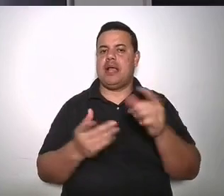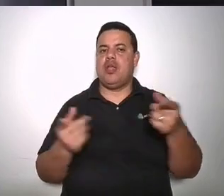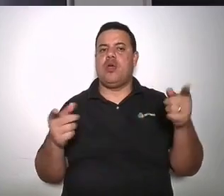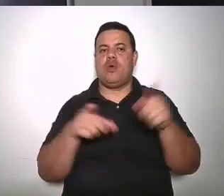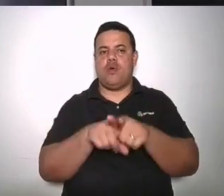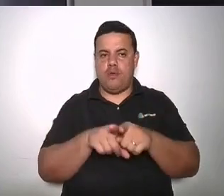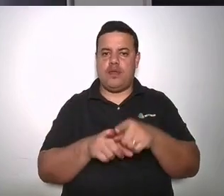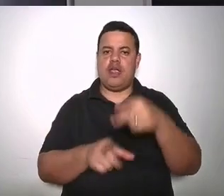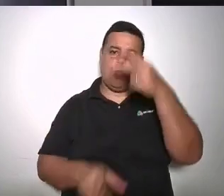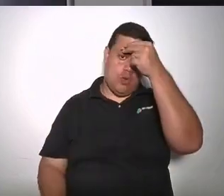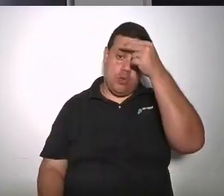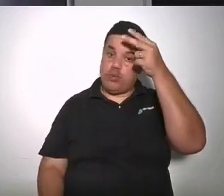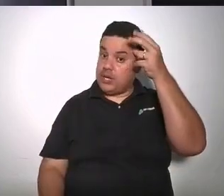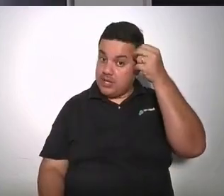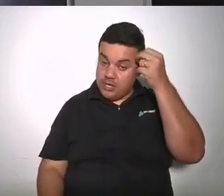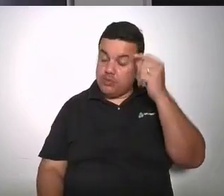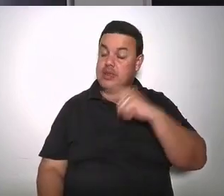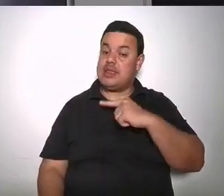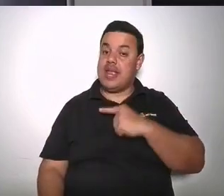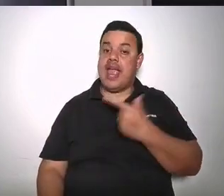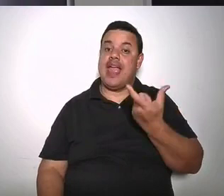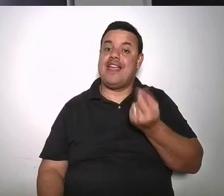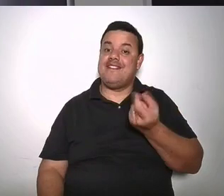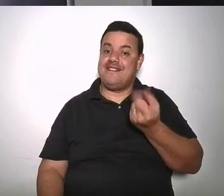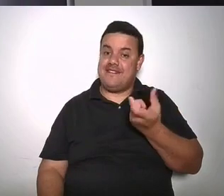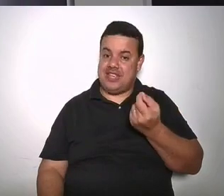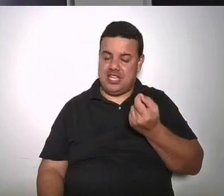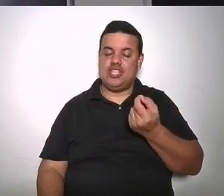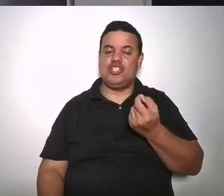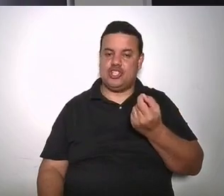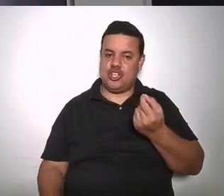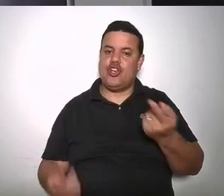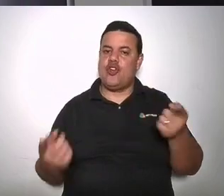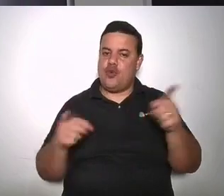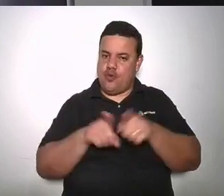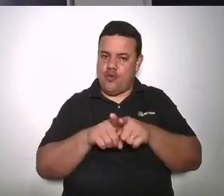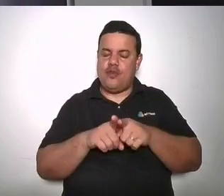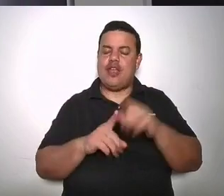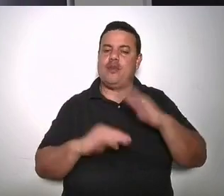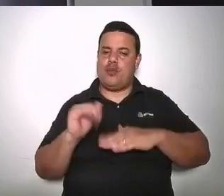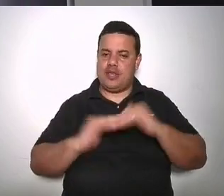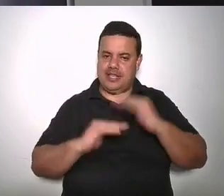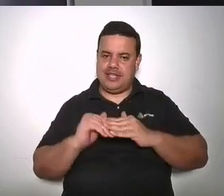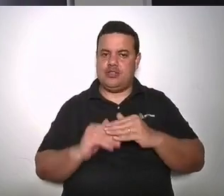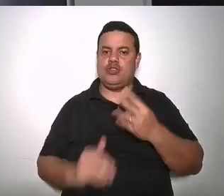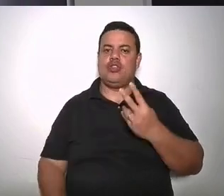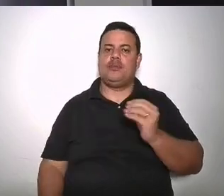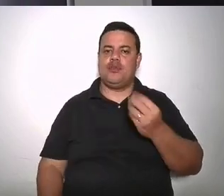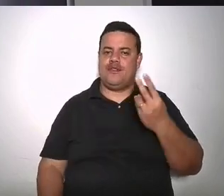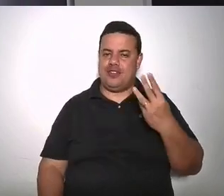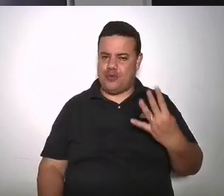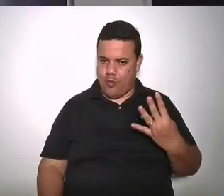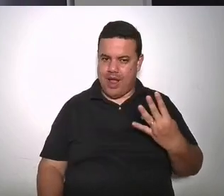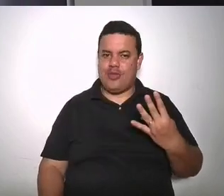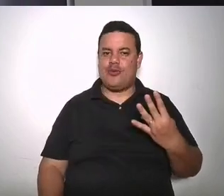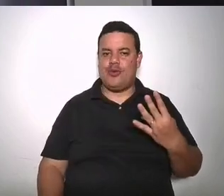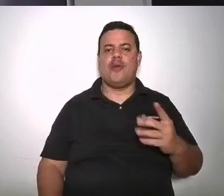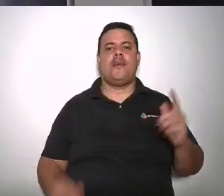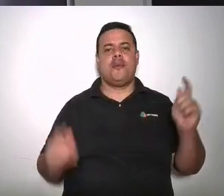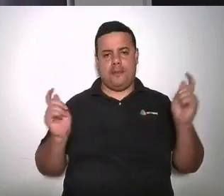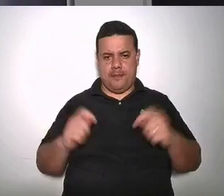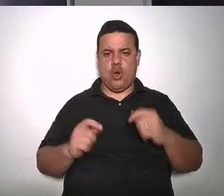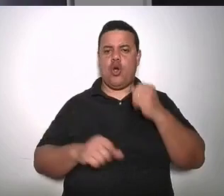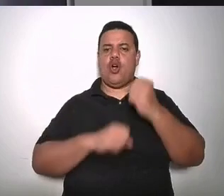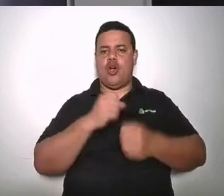O município tem mais de 20 convênios para o exercício de 2024. Pode acontecer ainda esse ano,